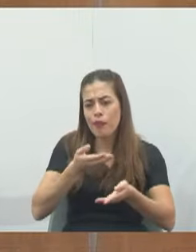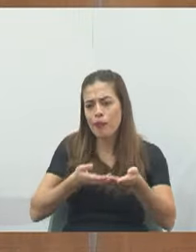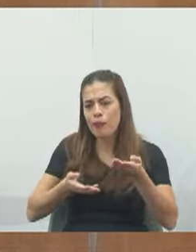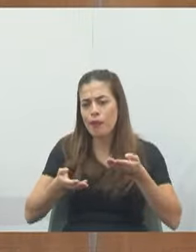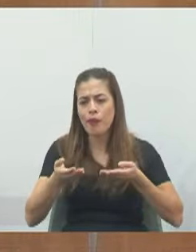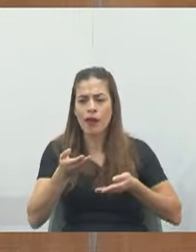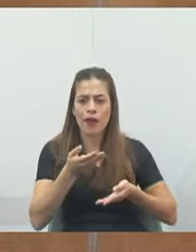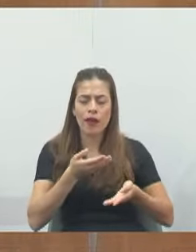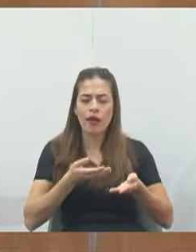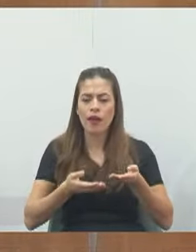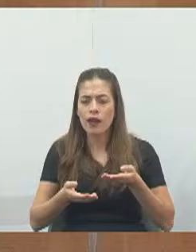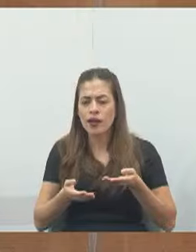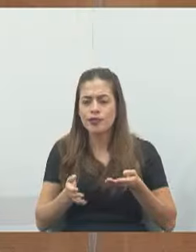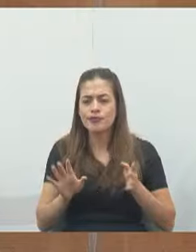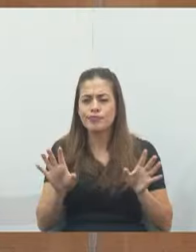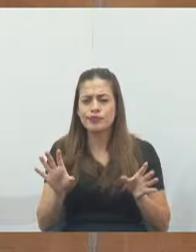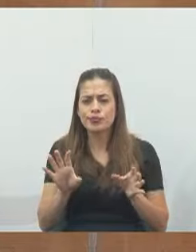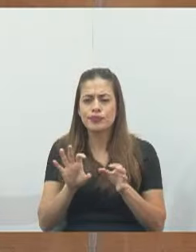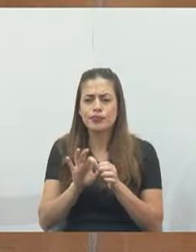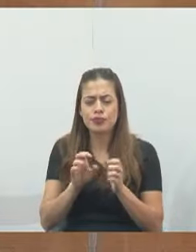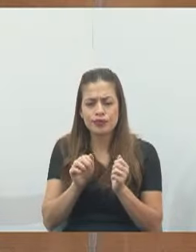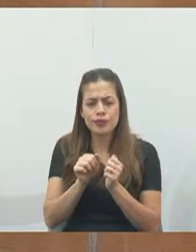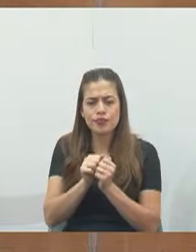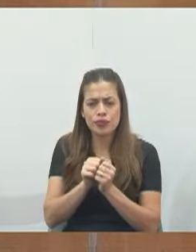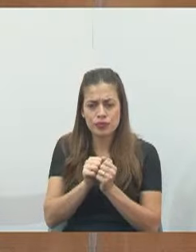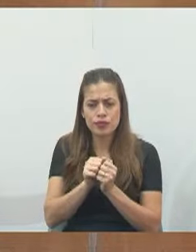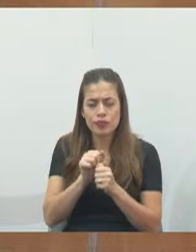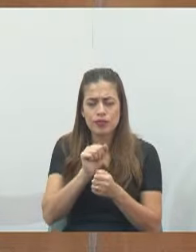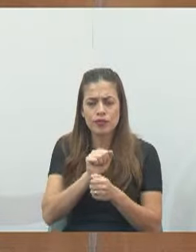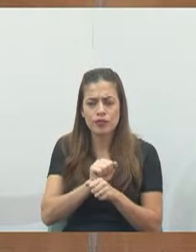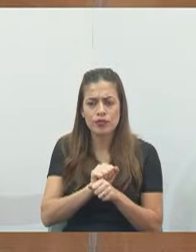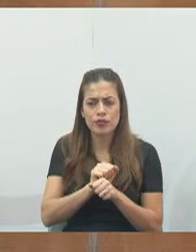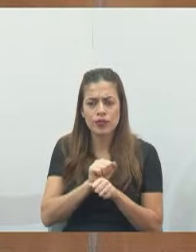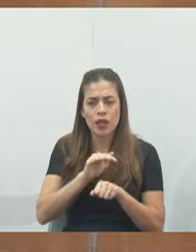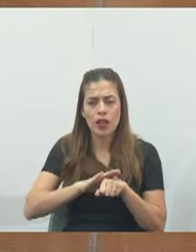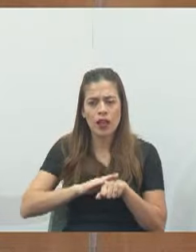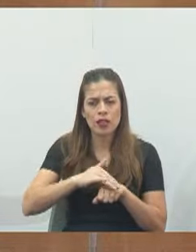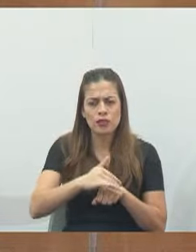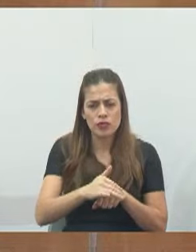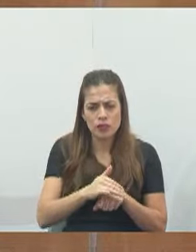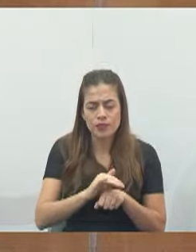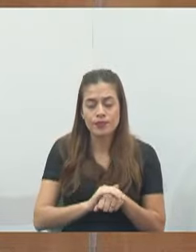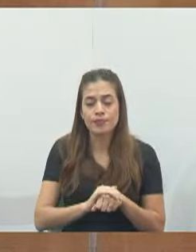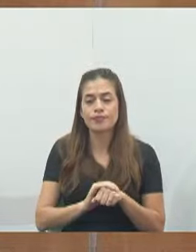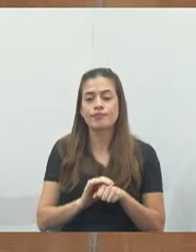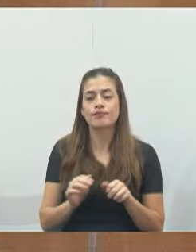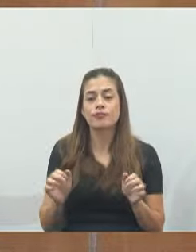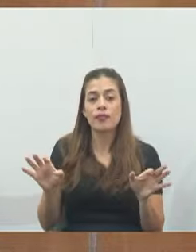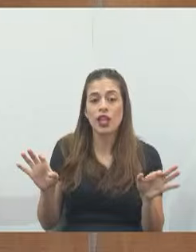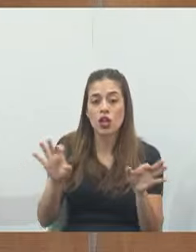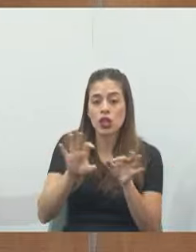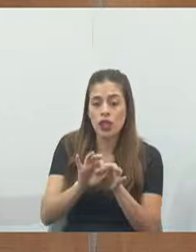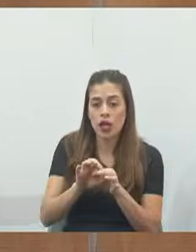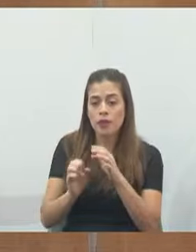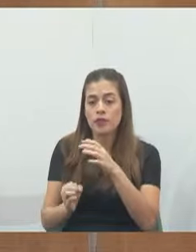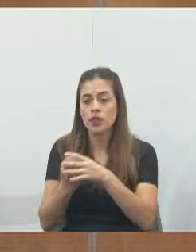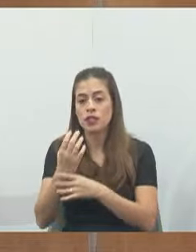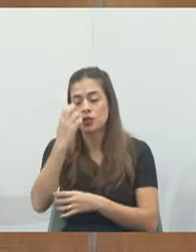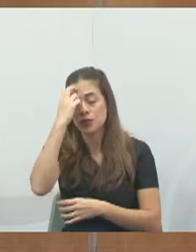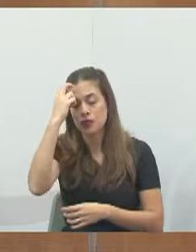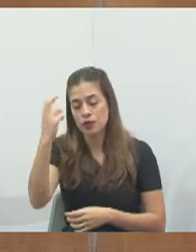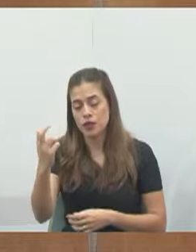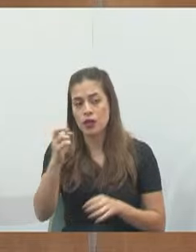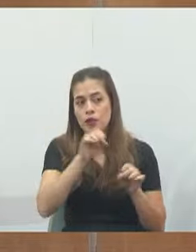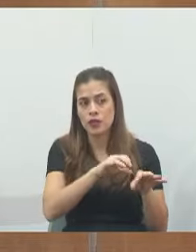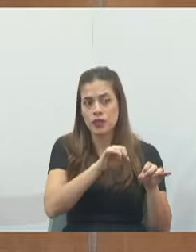lidar, integrar nossas ações. Integramos muitas ações da Fundação Cultural com a educação, com o